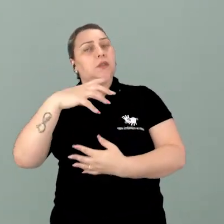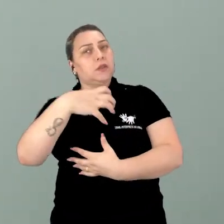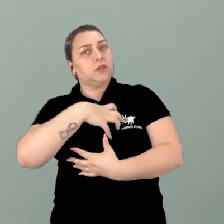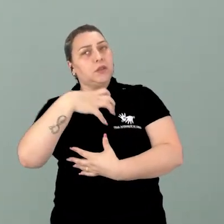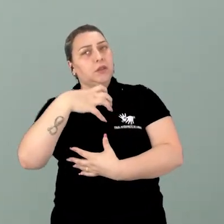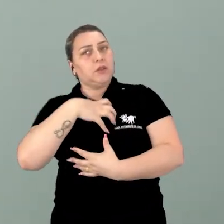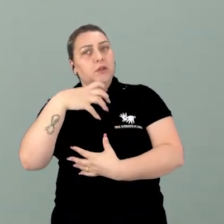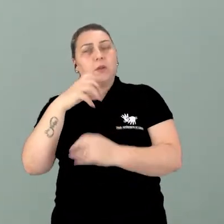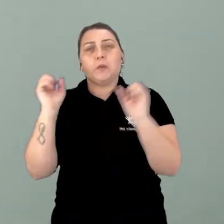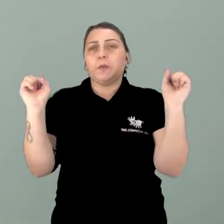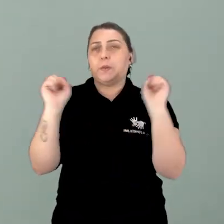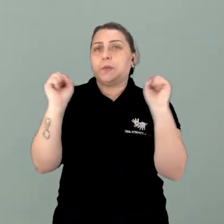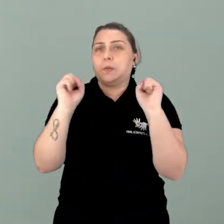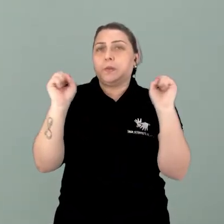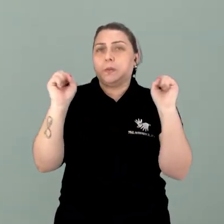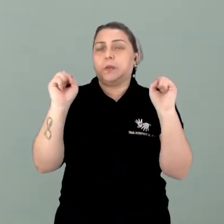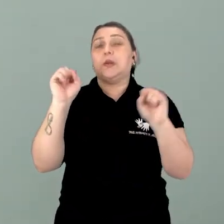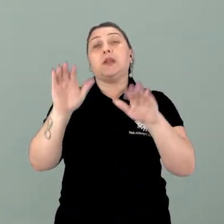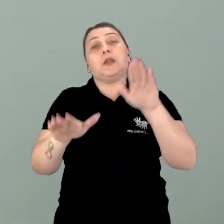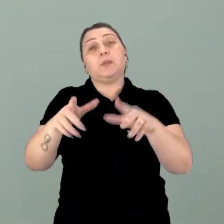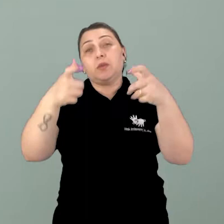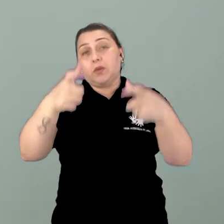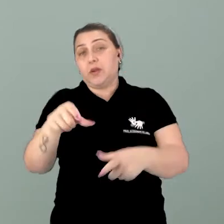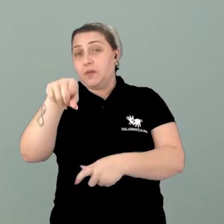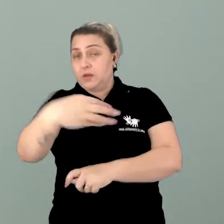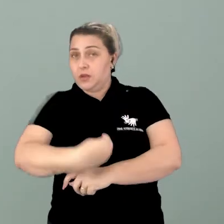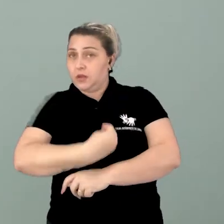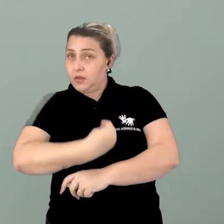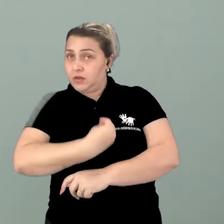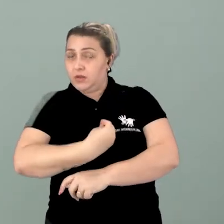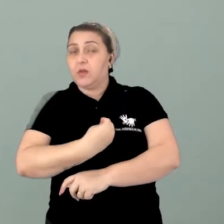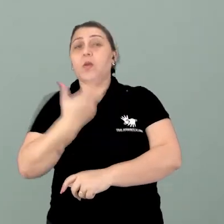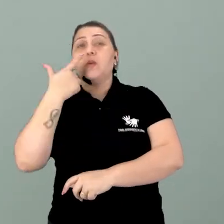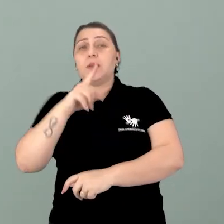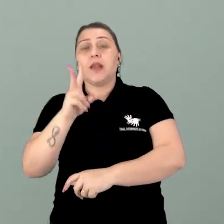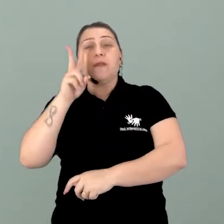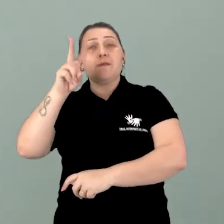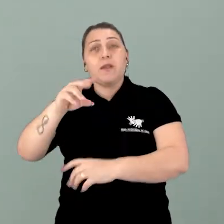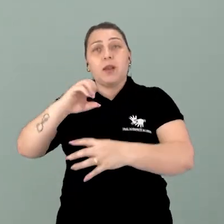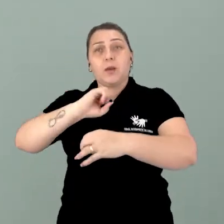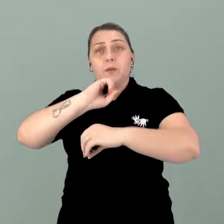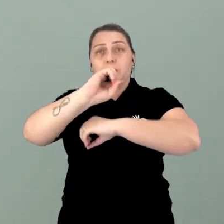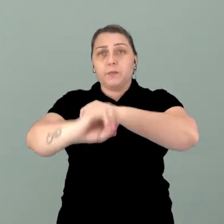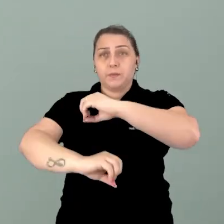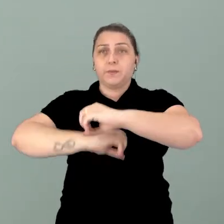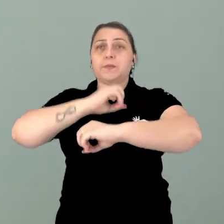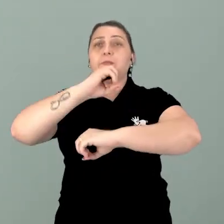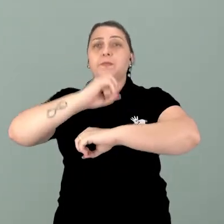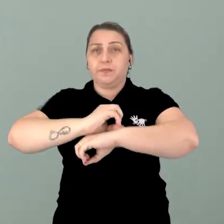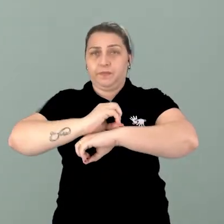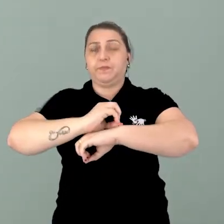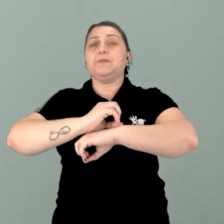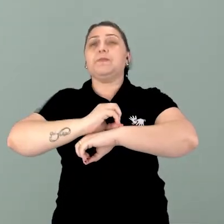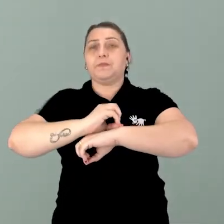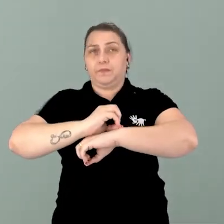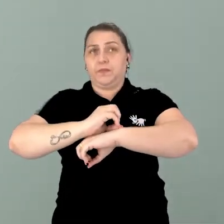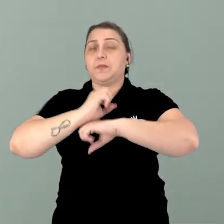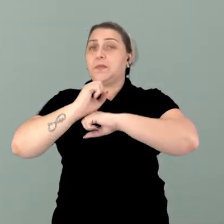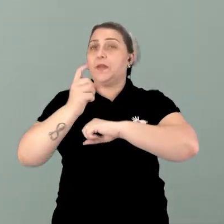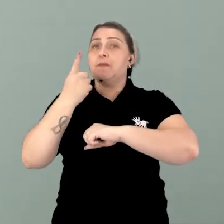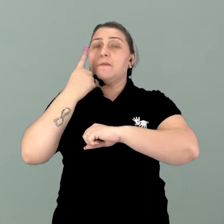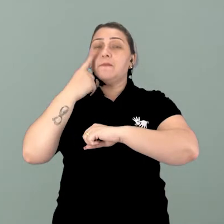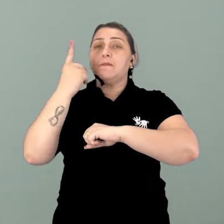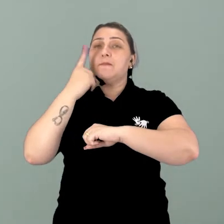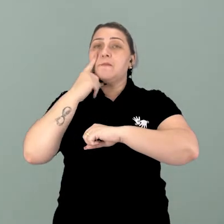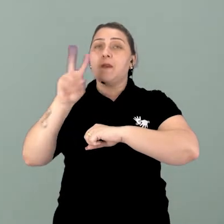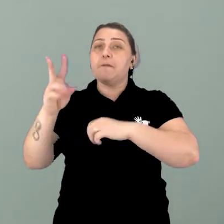mais a percepção do frio, e dependendo do local onde você está também, você consegue ver as 4 estações do ano bem definidas, né? Você consegue